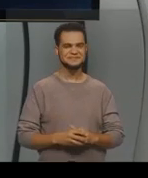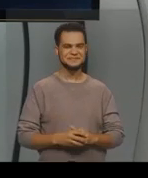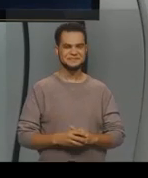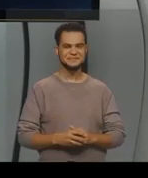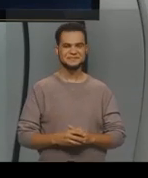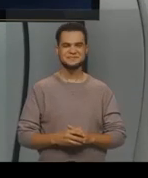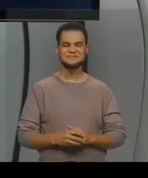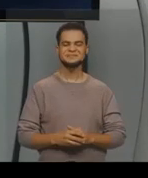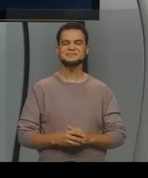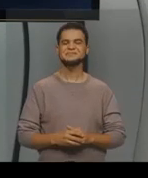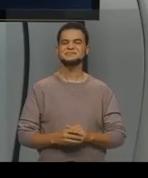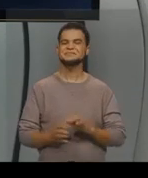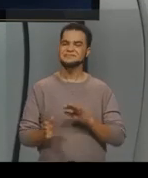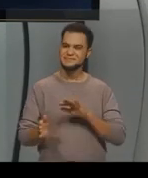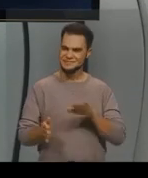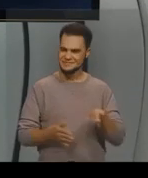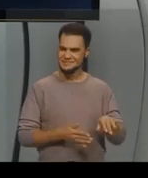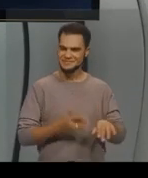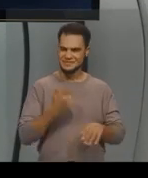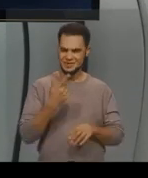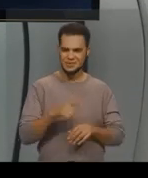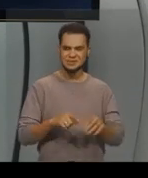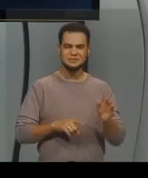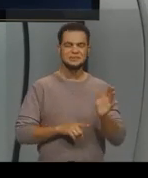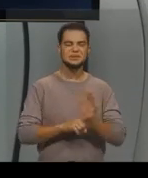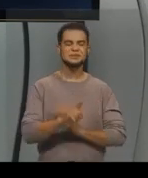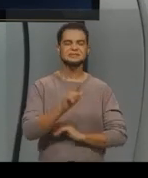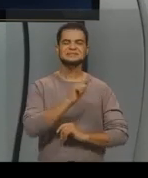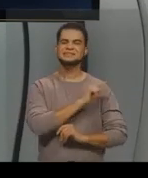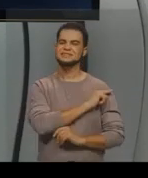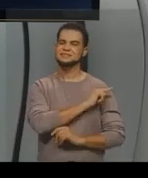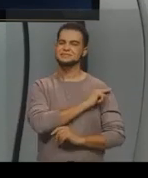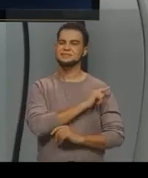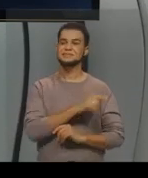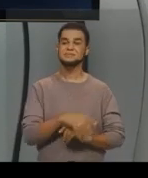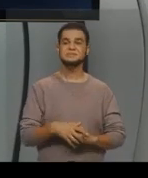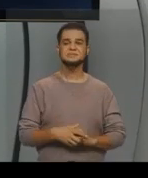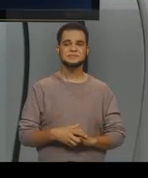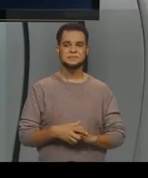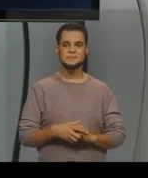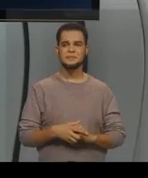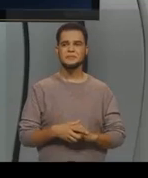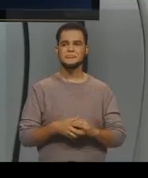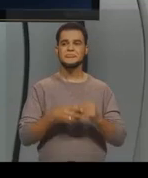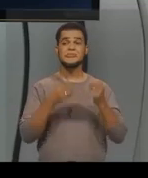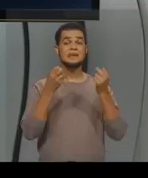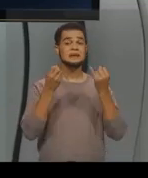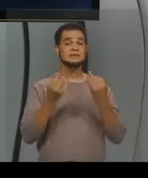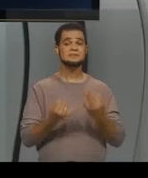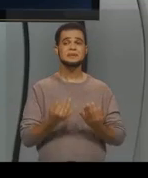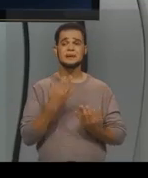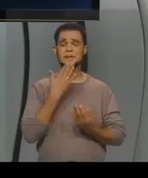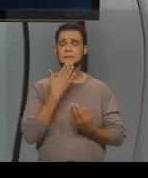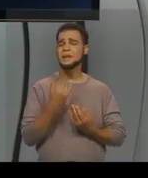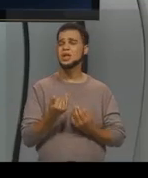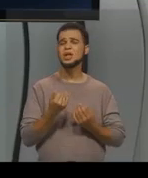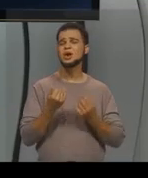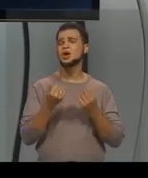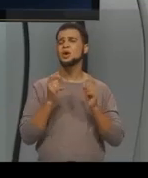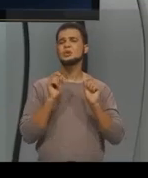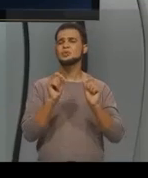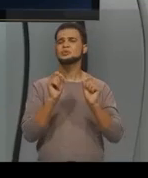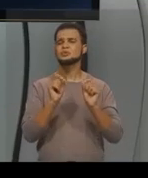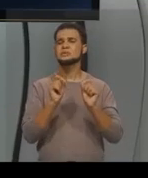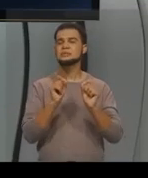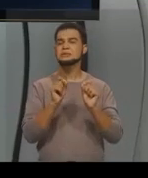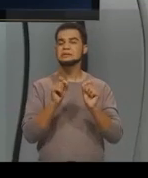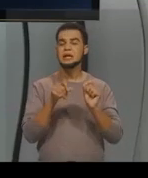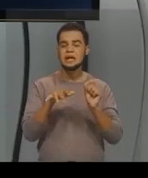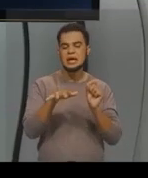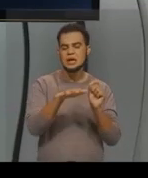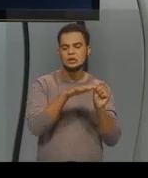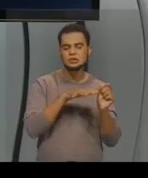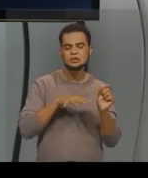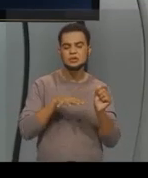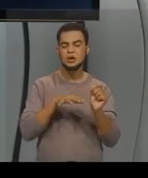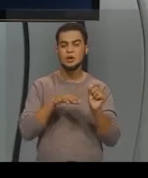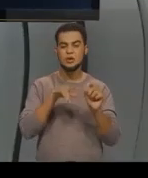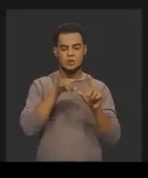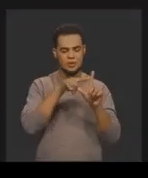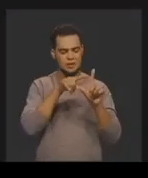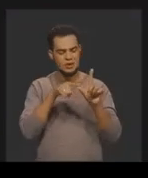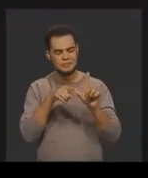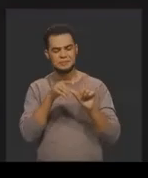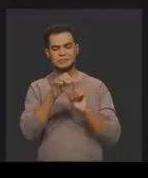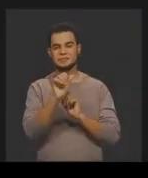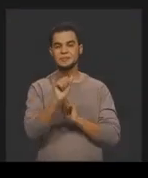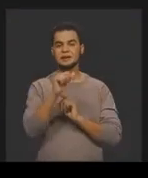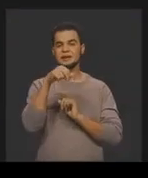pergunta. Uma pergunta do 7º ano. Explique melhor sobre região angular. Muito